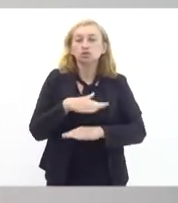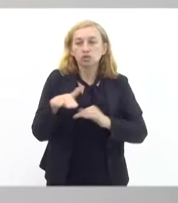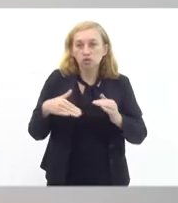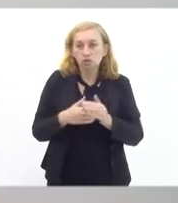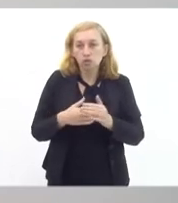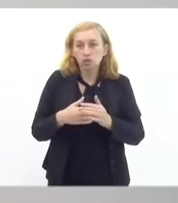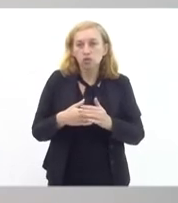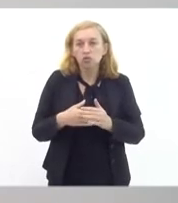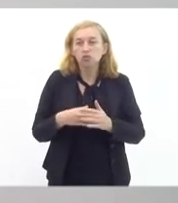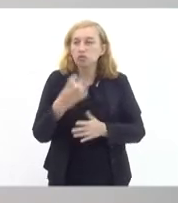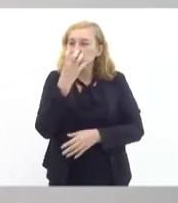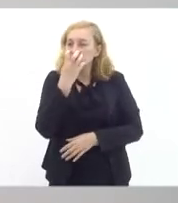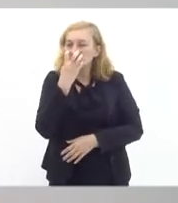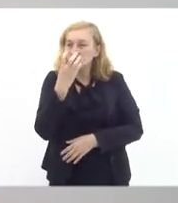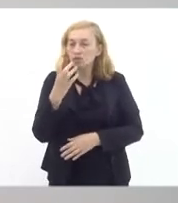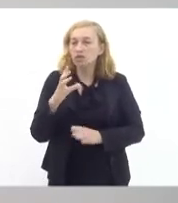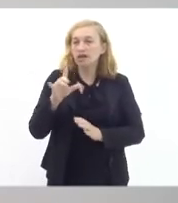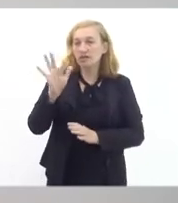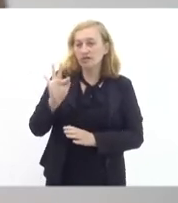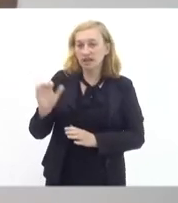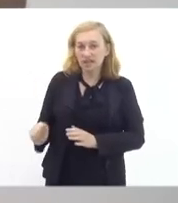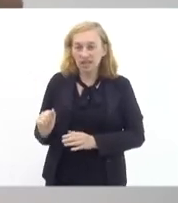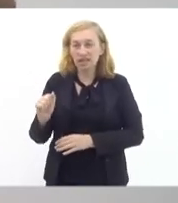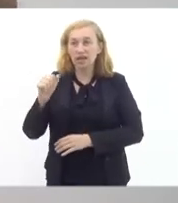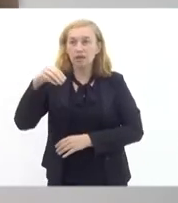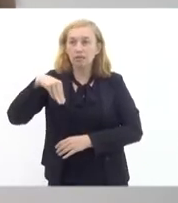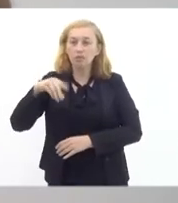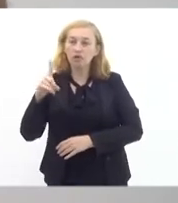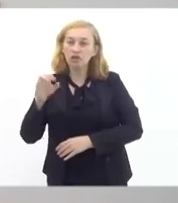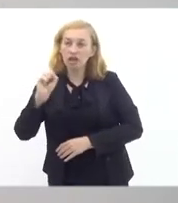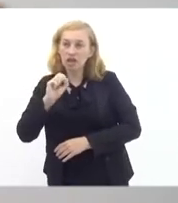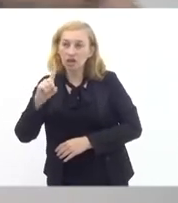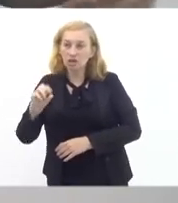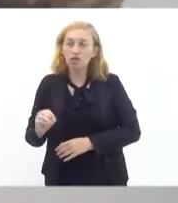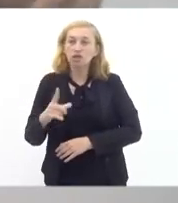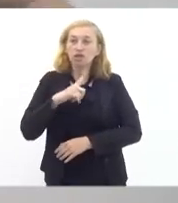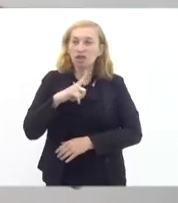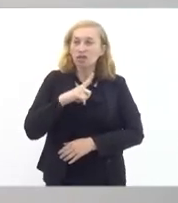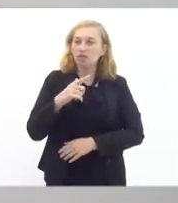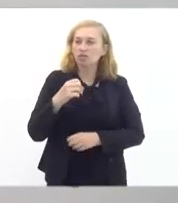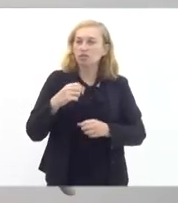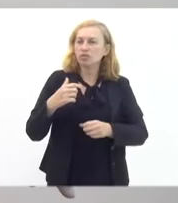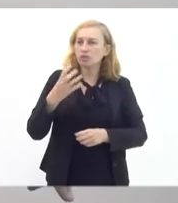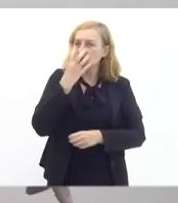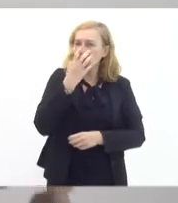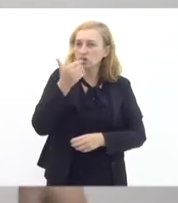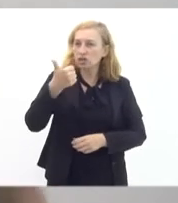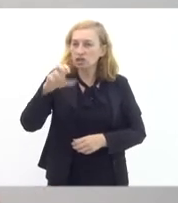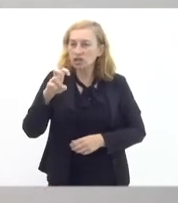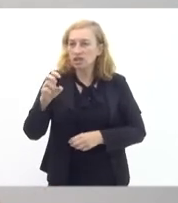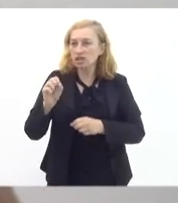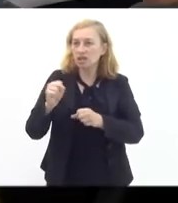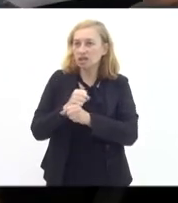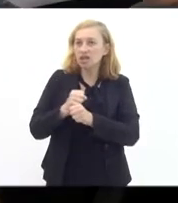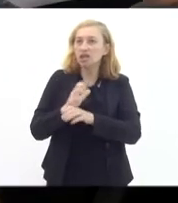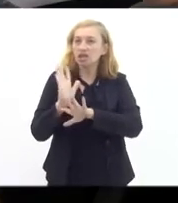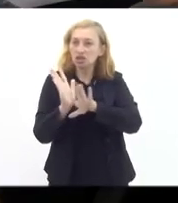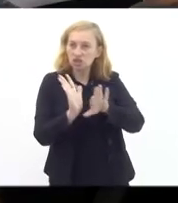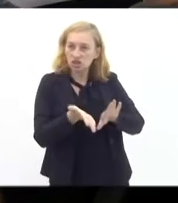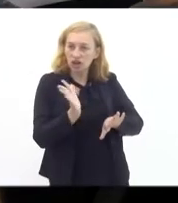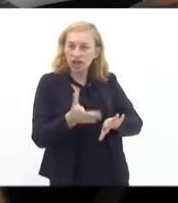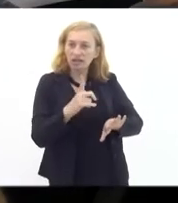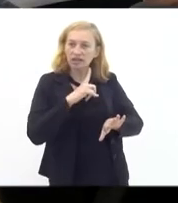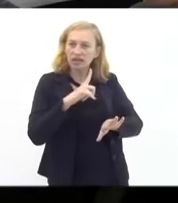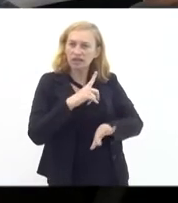Fazenda Modelo. Então, nós somos amantes. Eu tenho um cachorro de 15 anos... Só me permite, eu quero dizer que hoje a gente já tem vacina